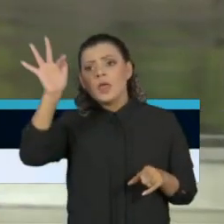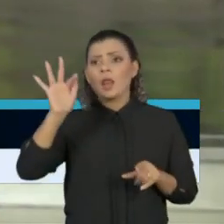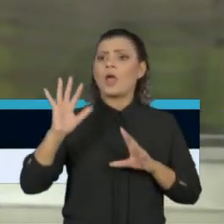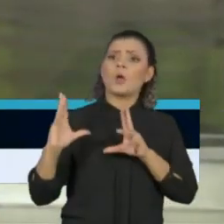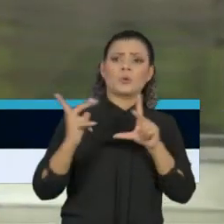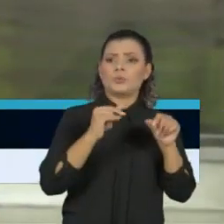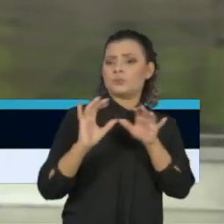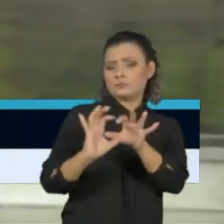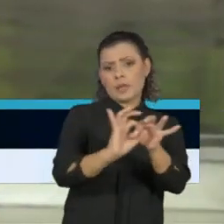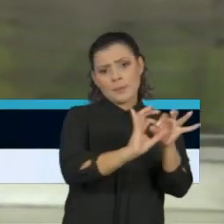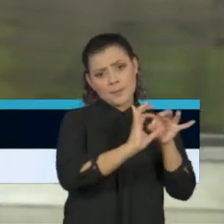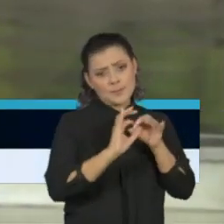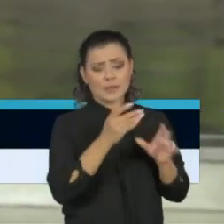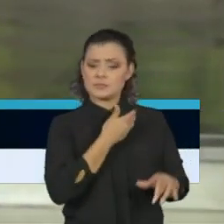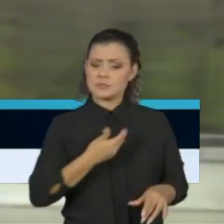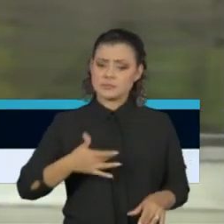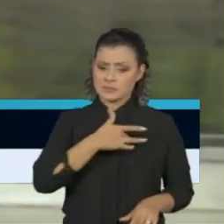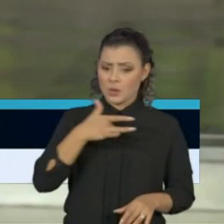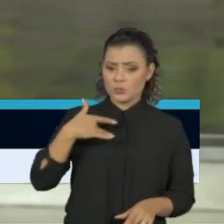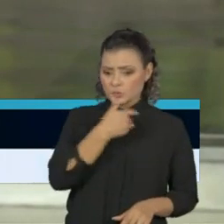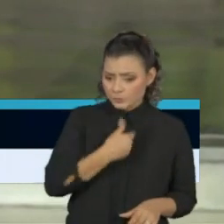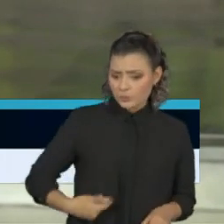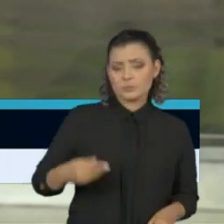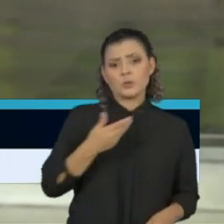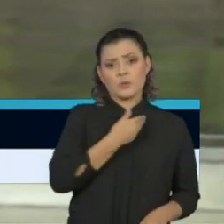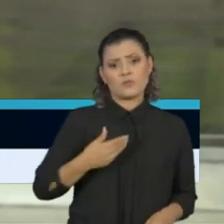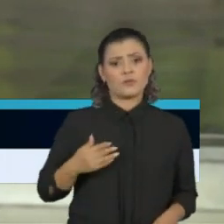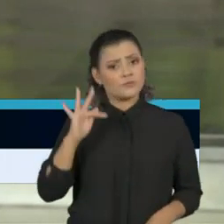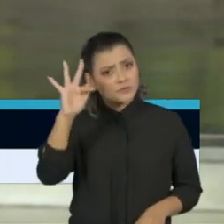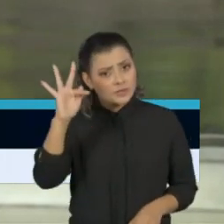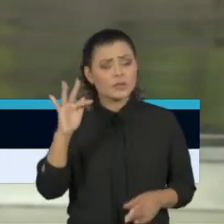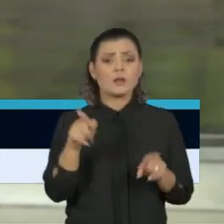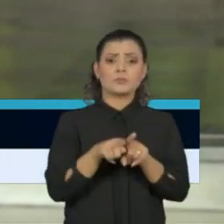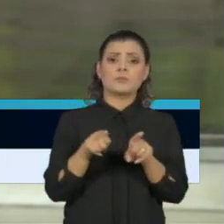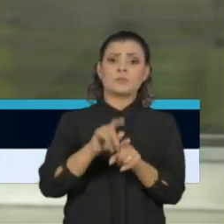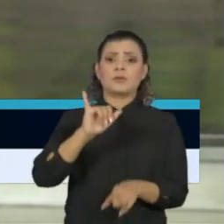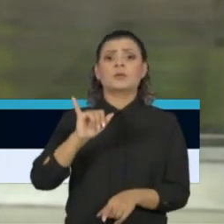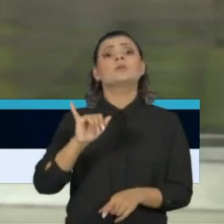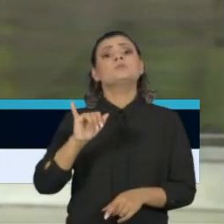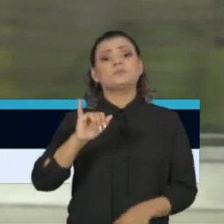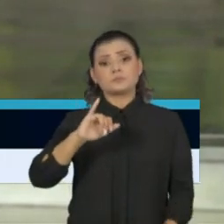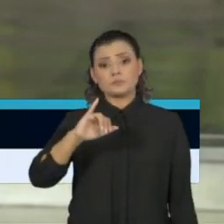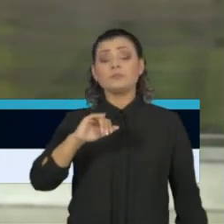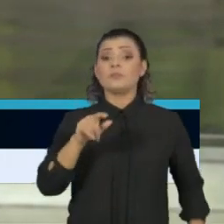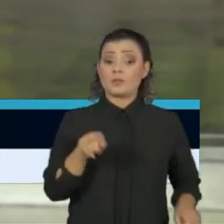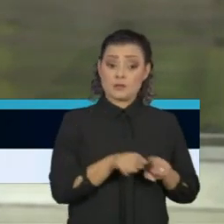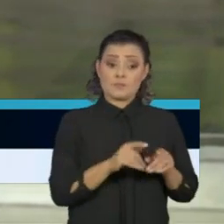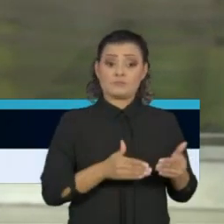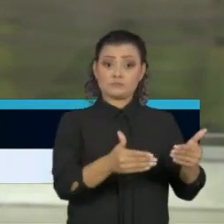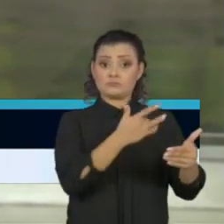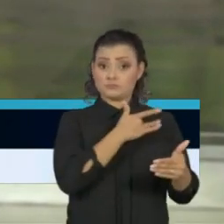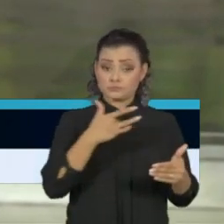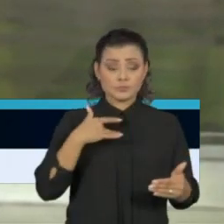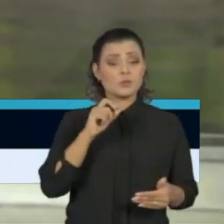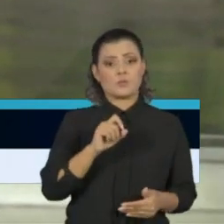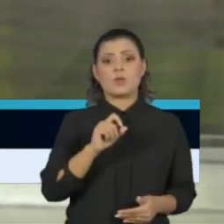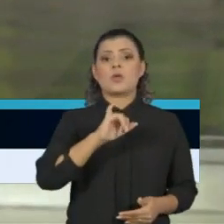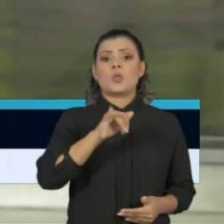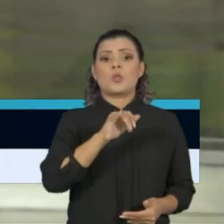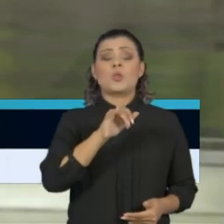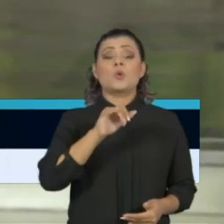com o setor de saúde pública do governo federal, sob o comando do ministro Luiz Henrique Mandetta. Tenho a convicção de que ele